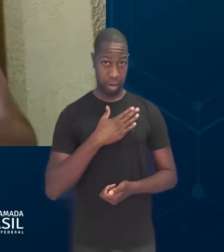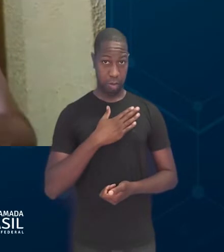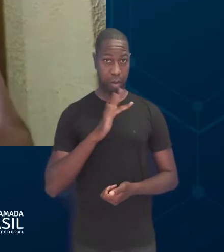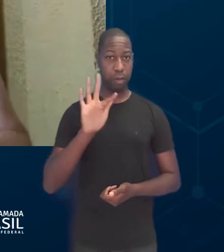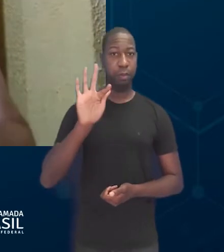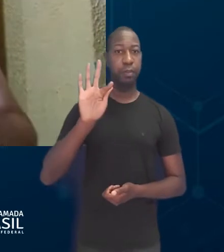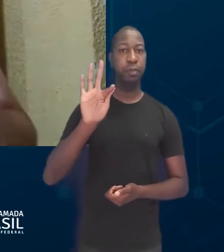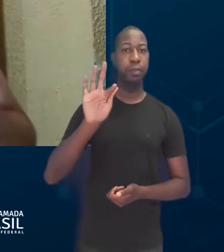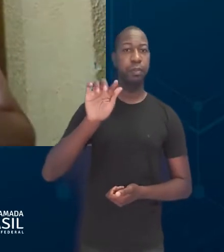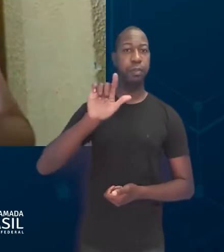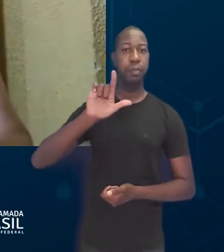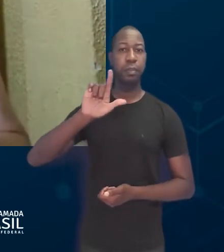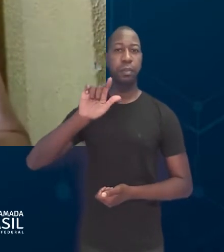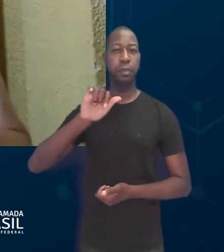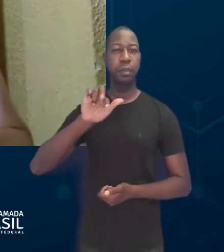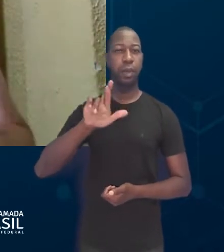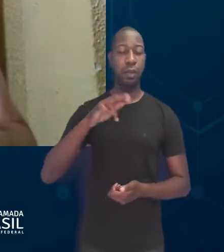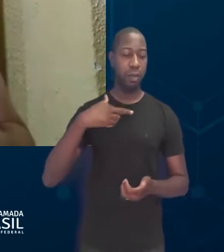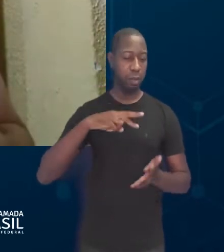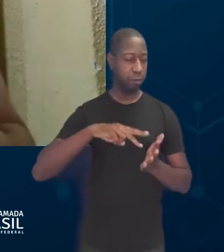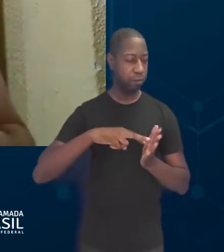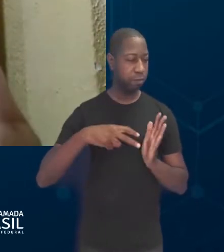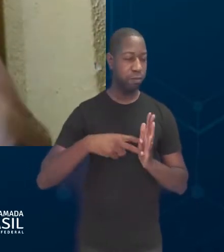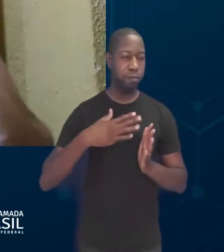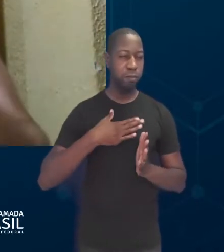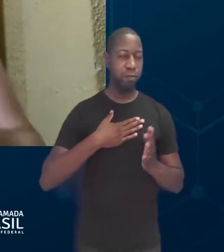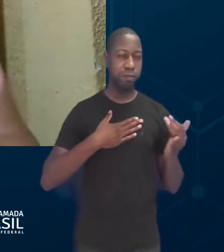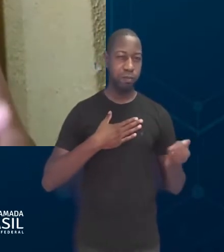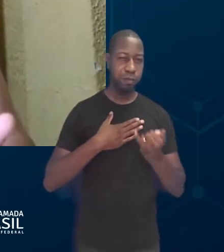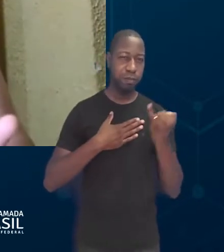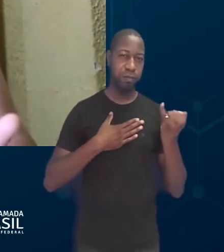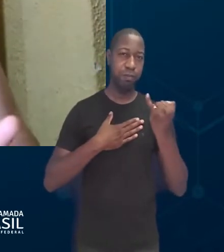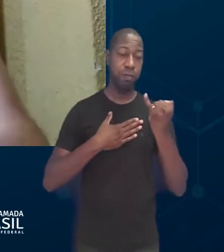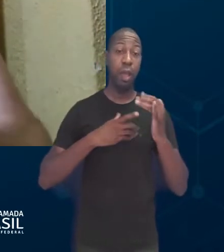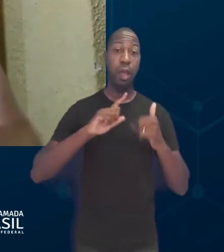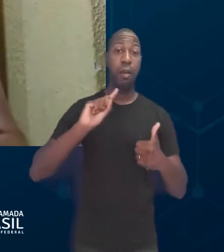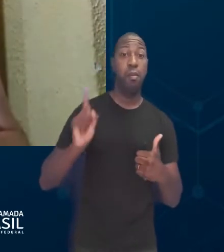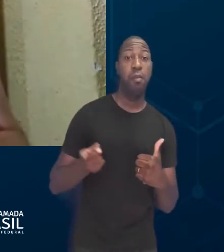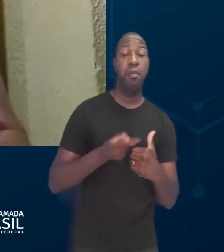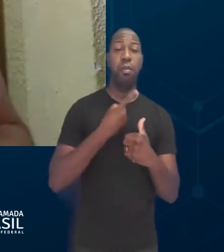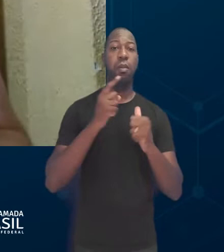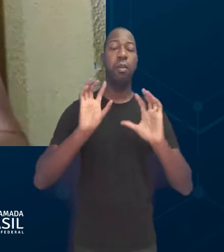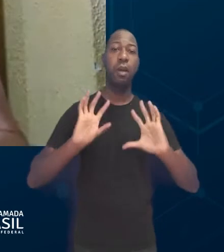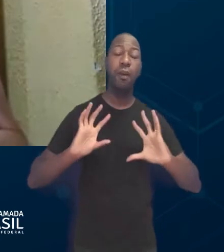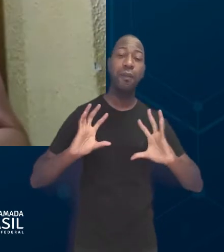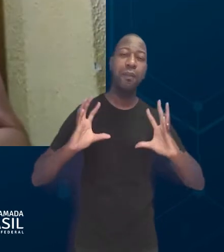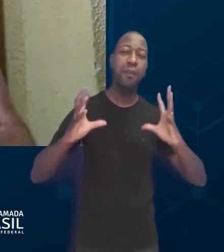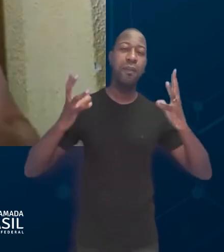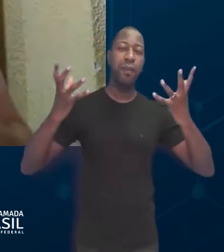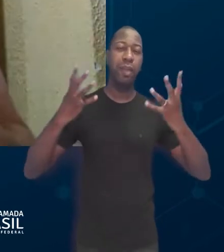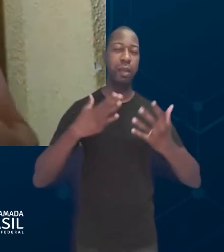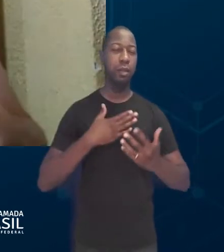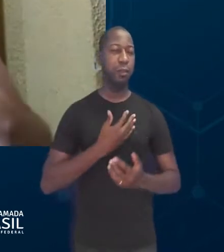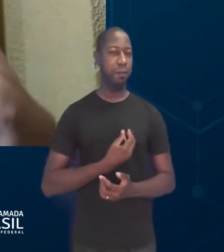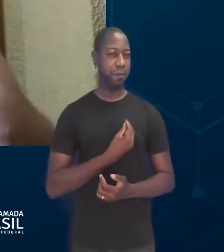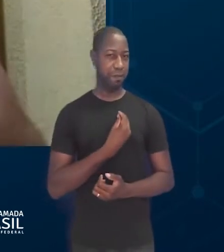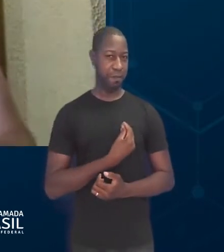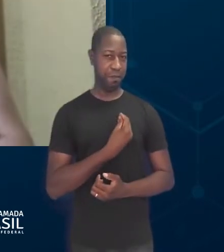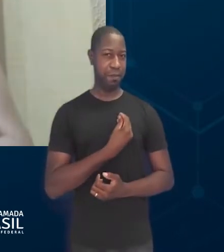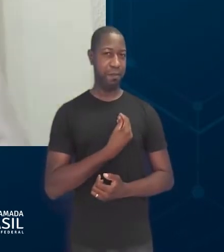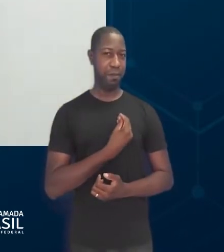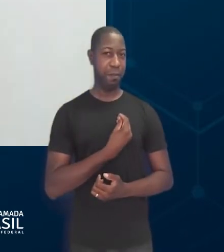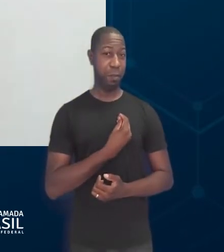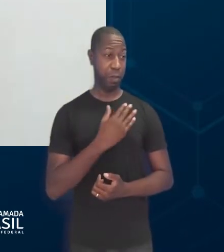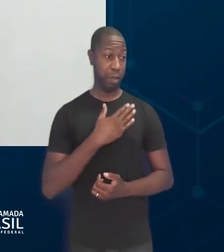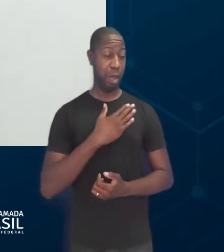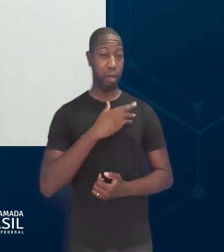a primeira grande feira a qual eu vim a participar, expondo e vendendo as minhas histórias em